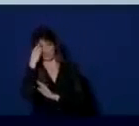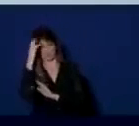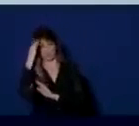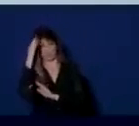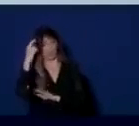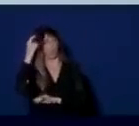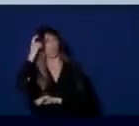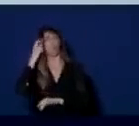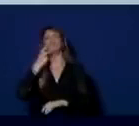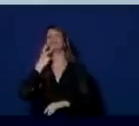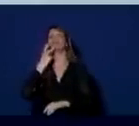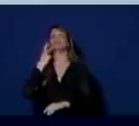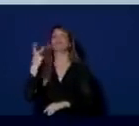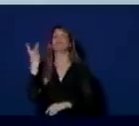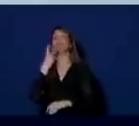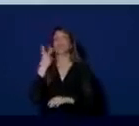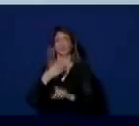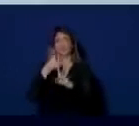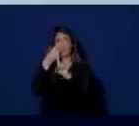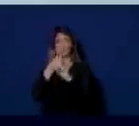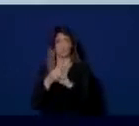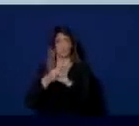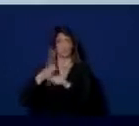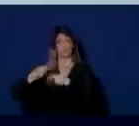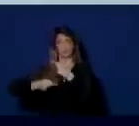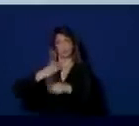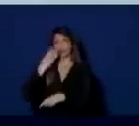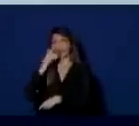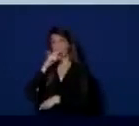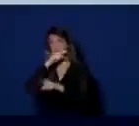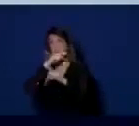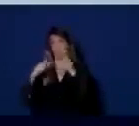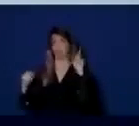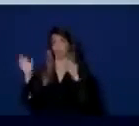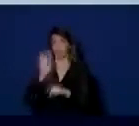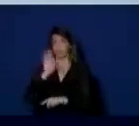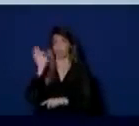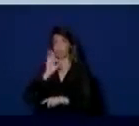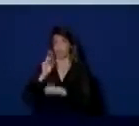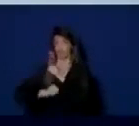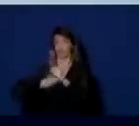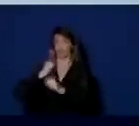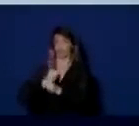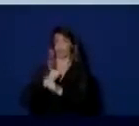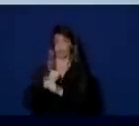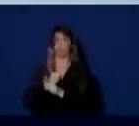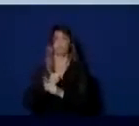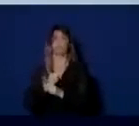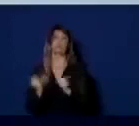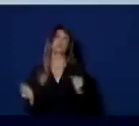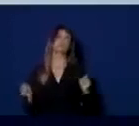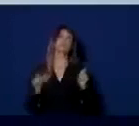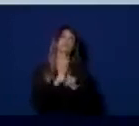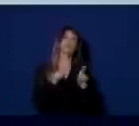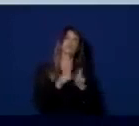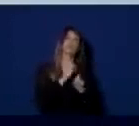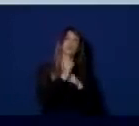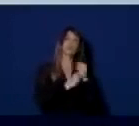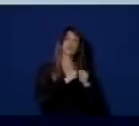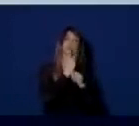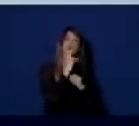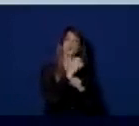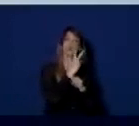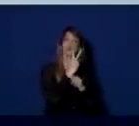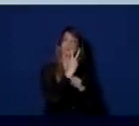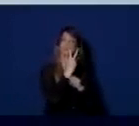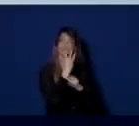está dizendo que a gente vai ter o segundo semestre rodando a mais ou menos 4,5% anualizado, com o ano de